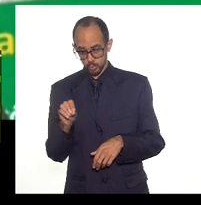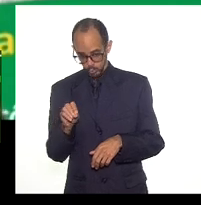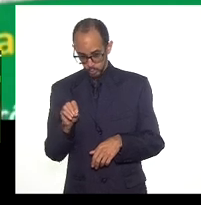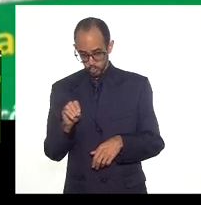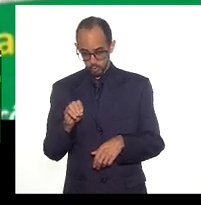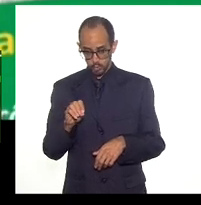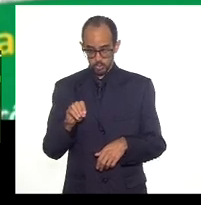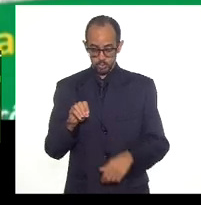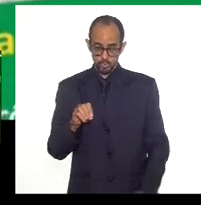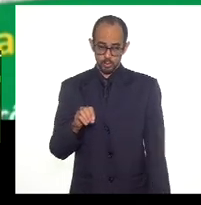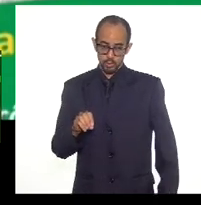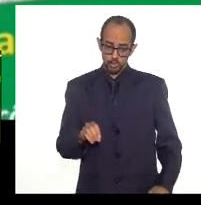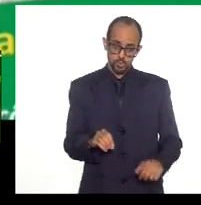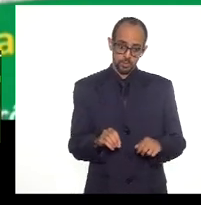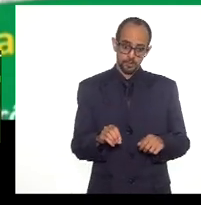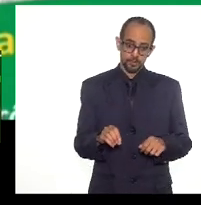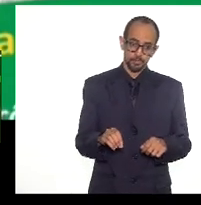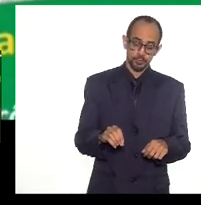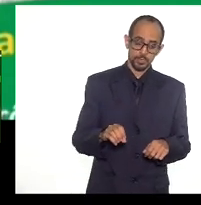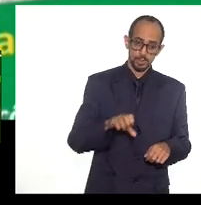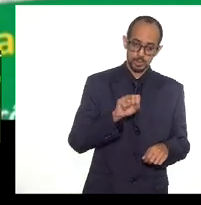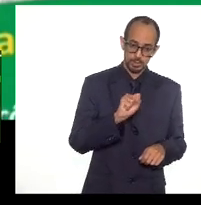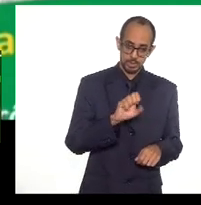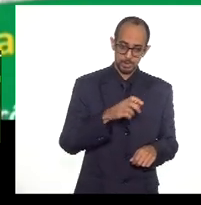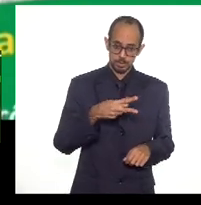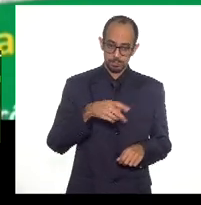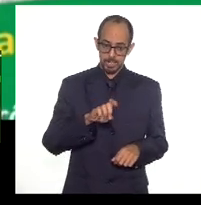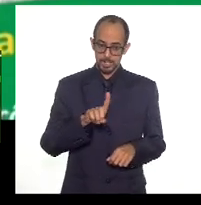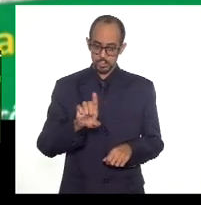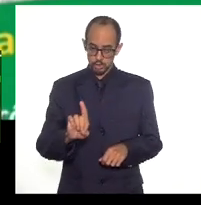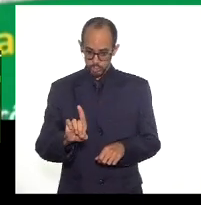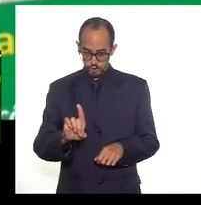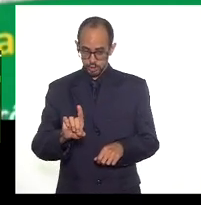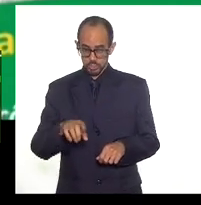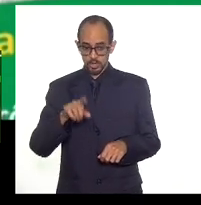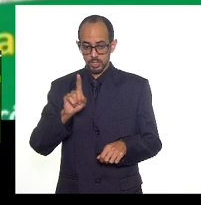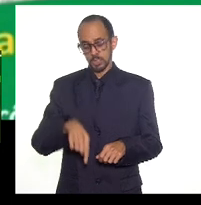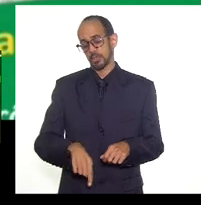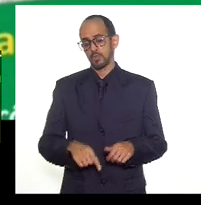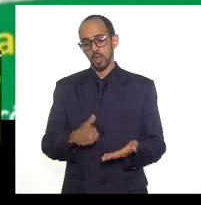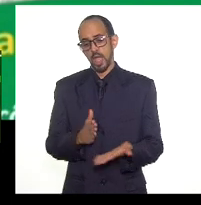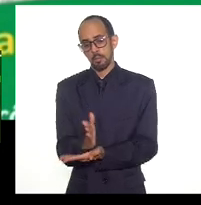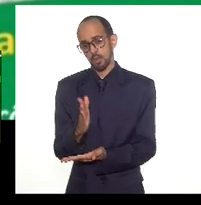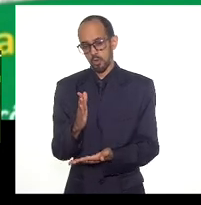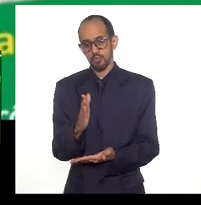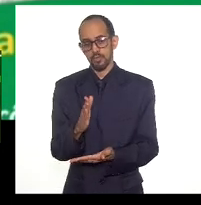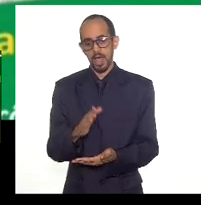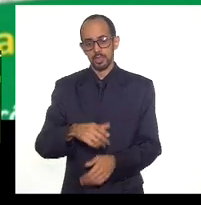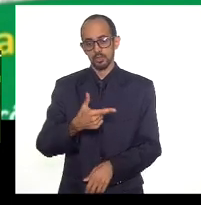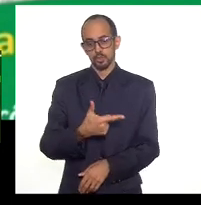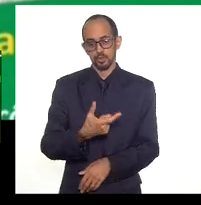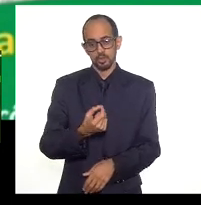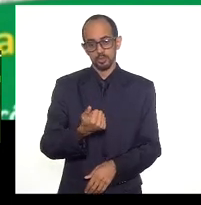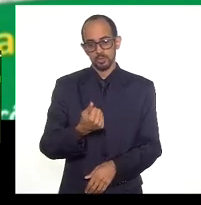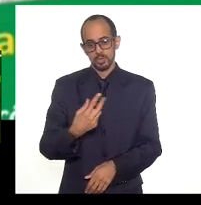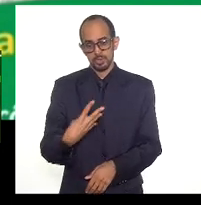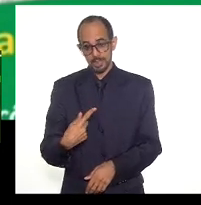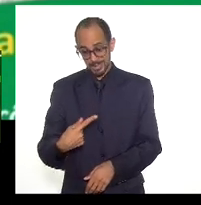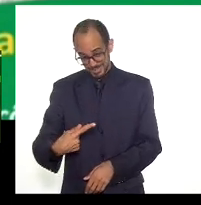com o Repetro SPED, né, que foi aprovado em